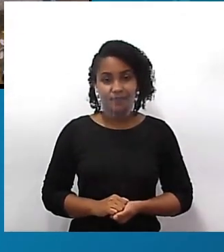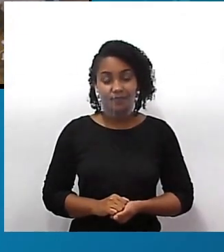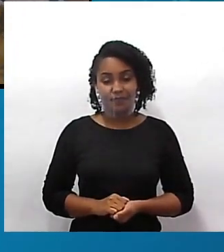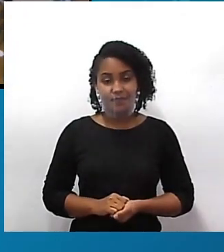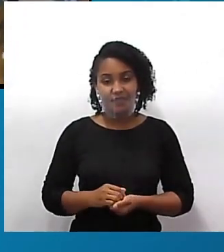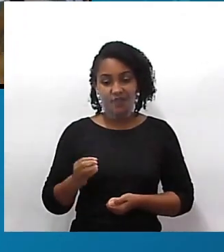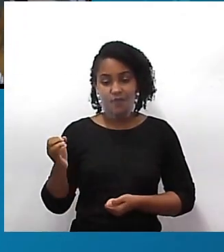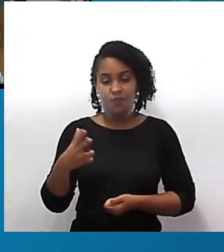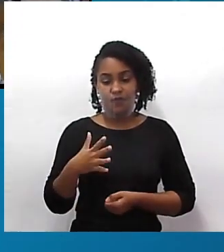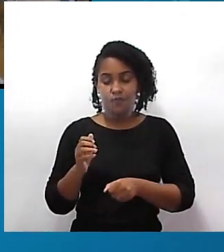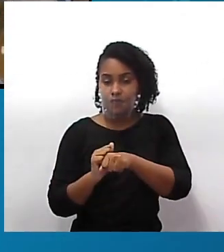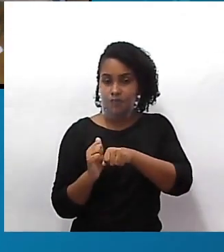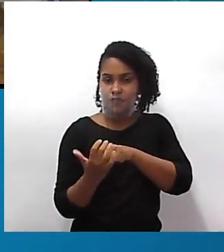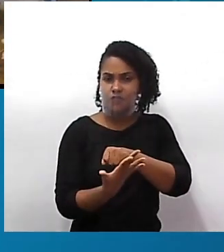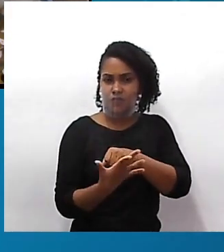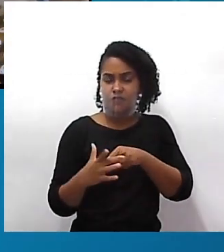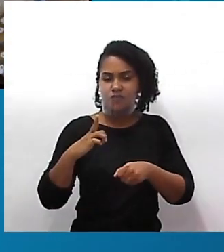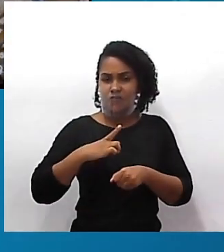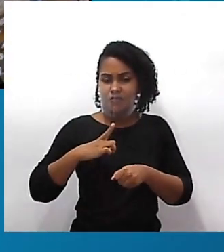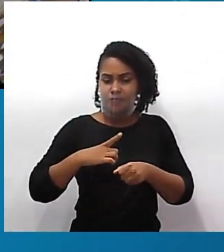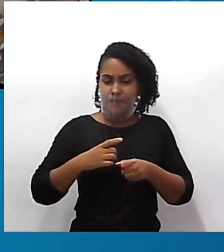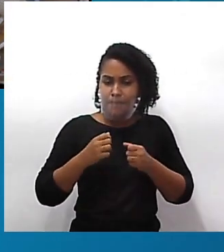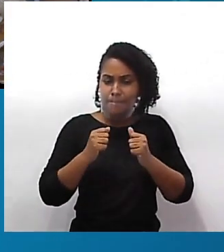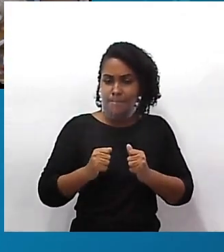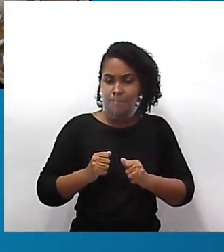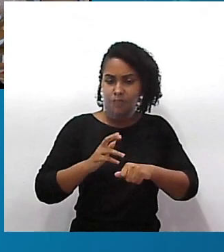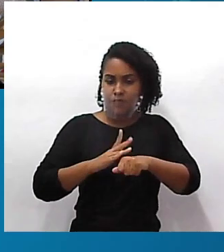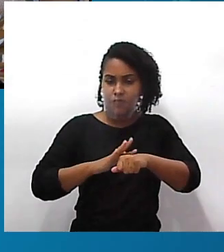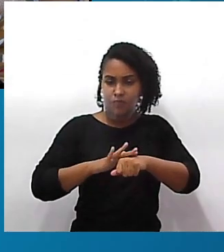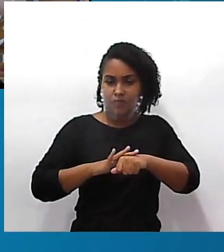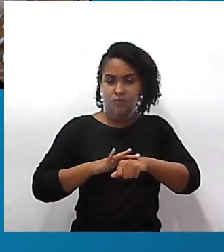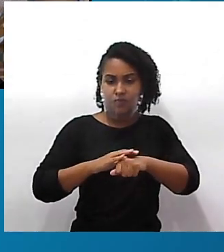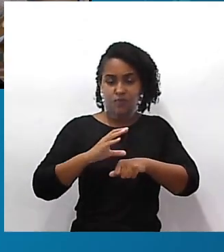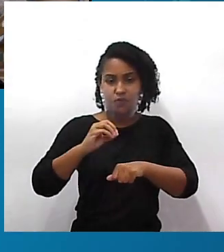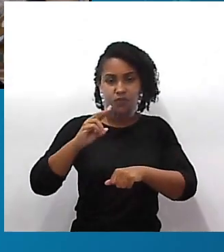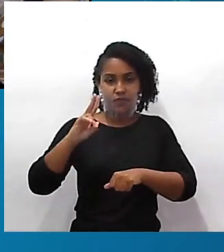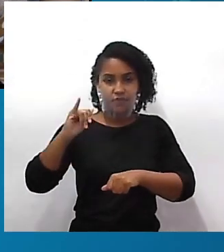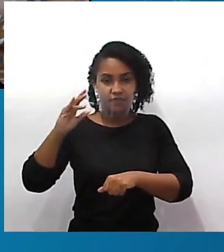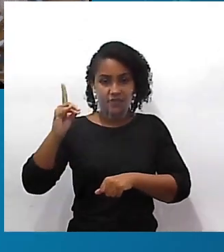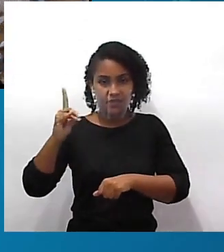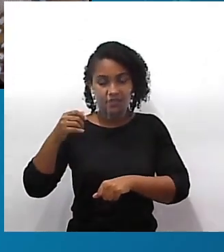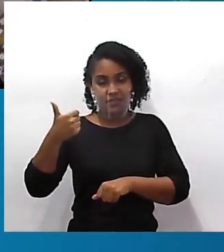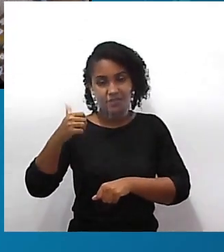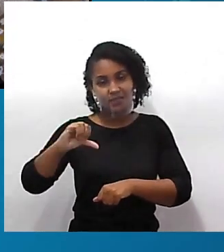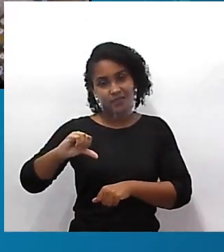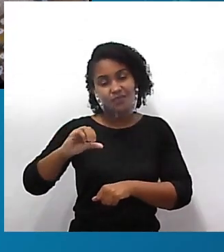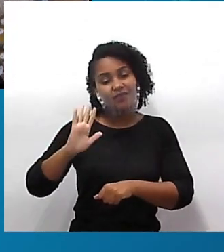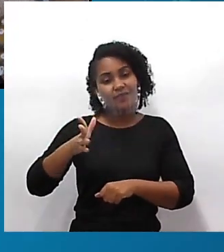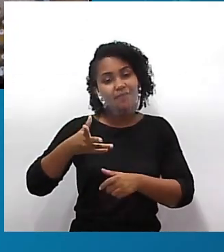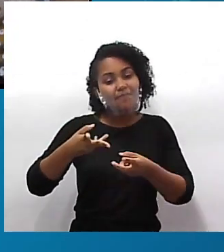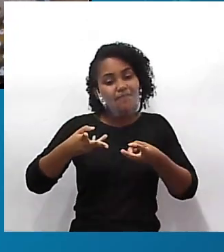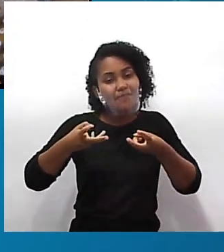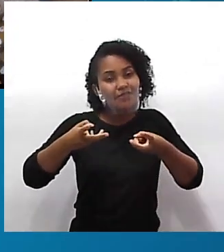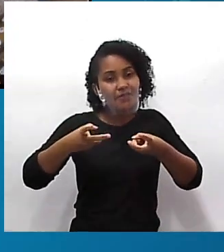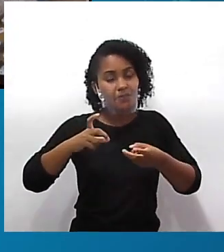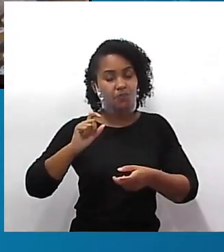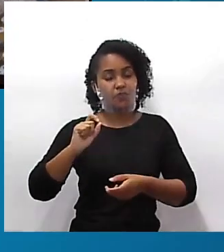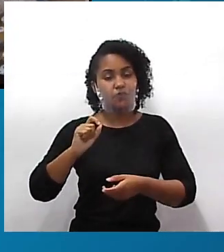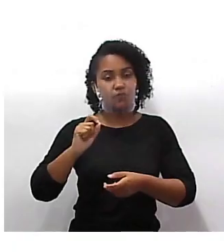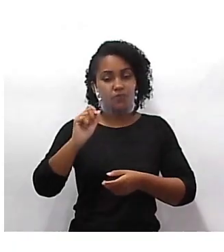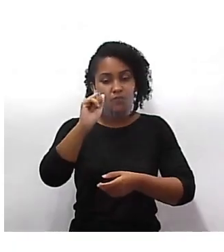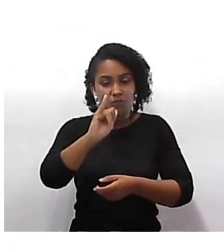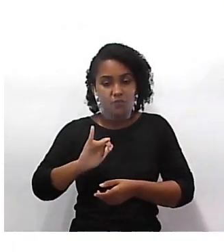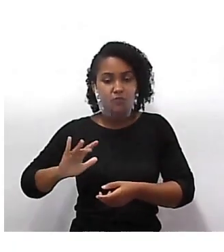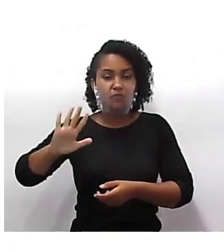Novo coronavírus. Ele provoca a doença do Covid-19. Então, aí a gente retrata, né, com a